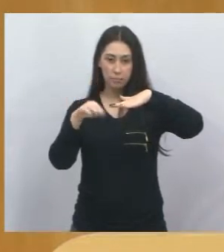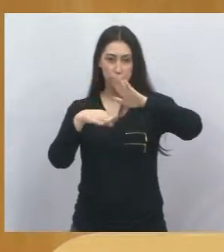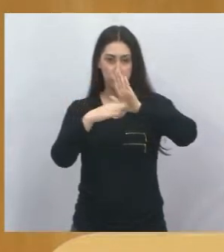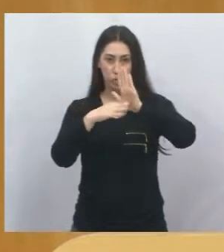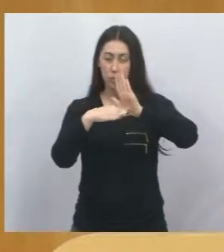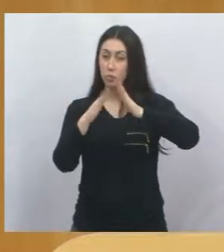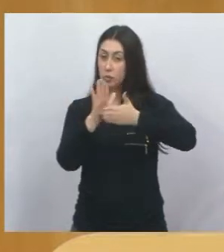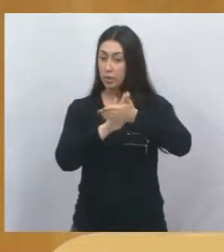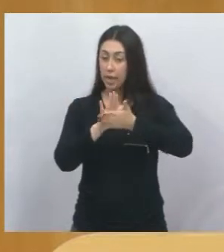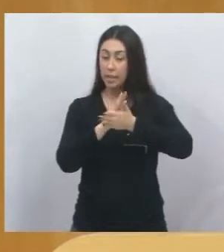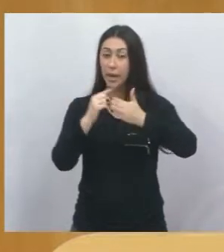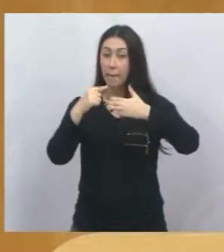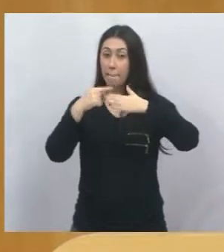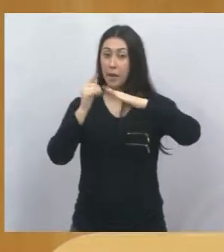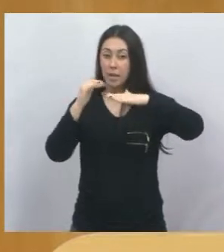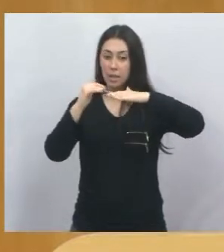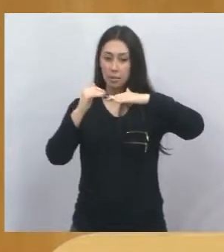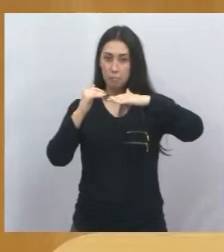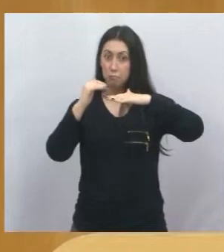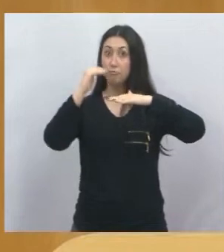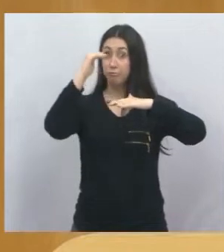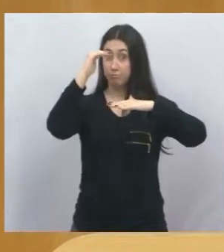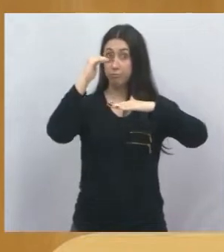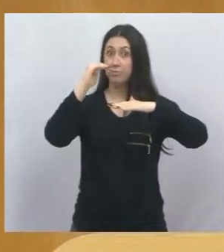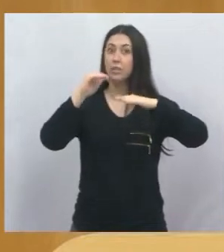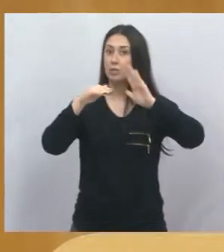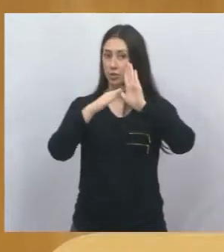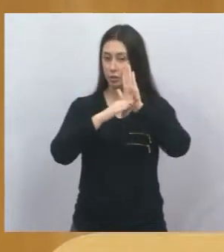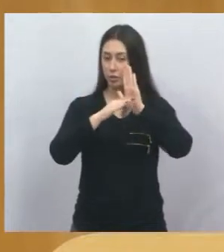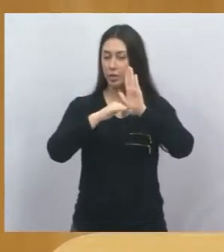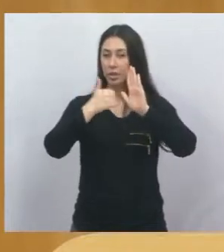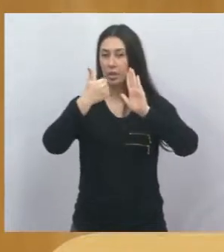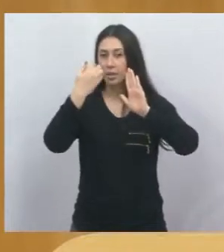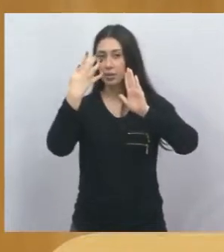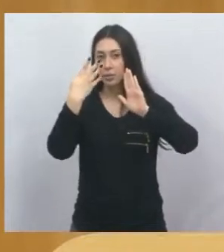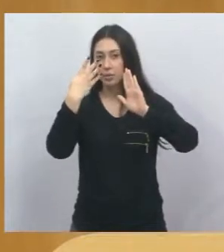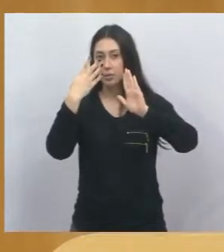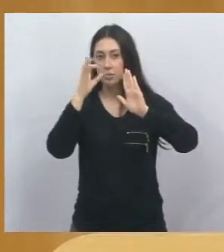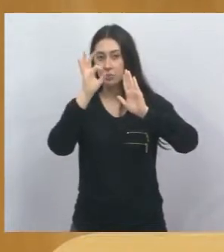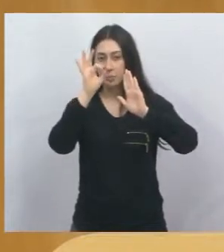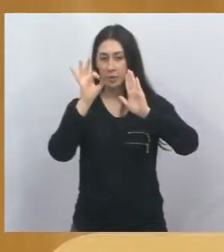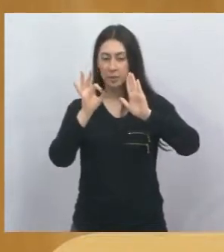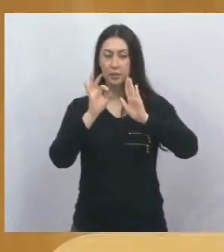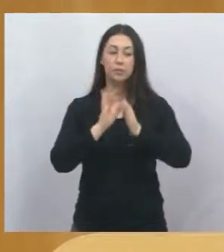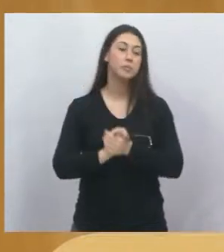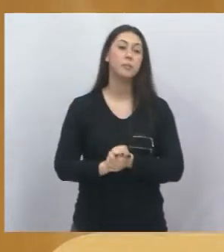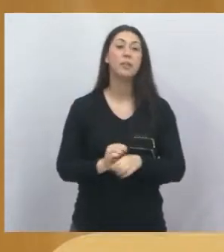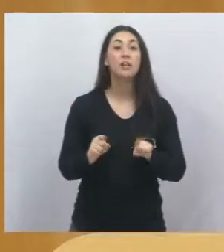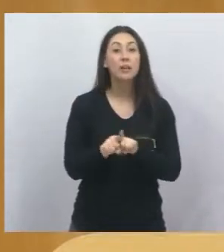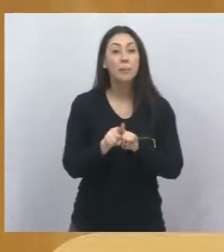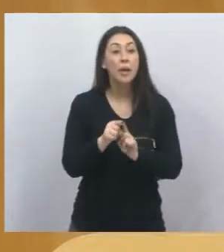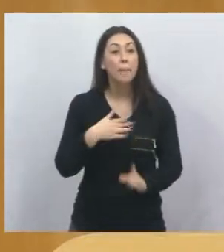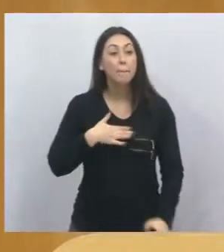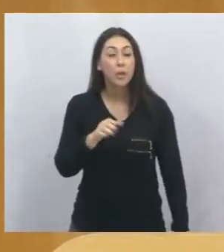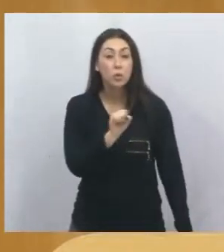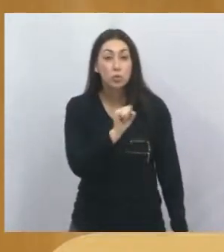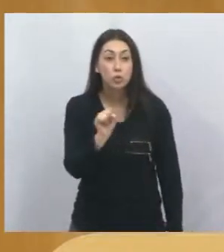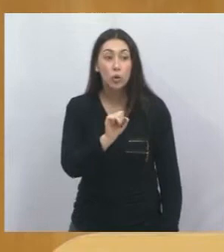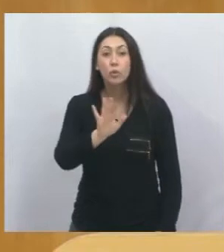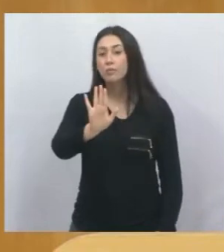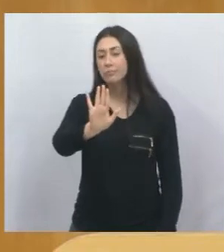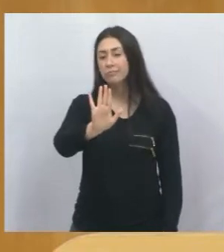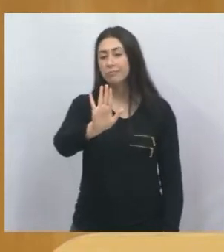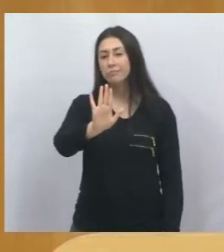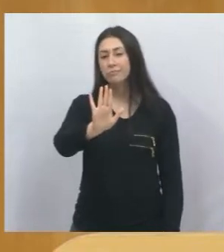descontado 14%. Então, para que fique bem claro, para que você inclusive meu sogro, que está muito preocupado,